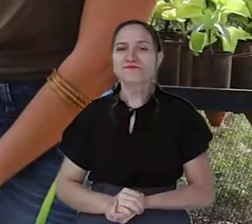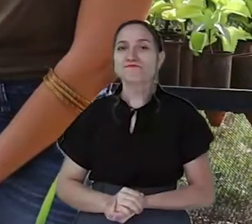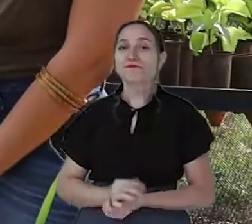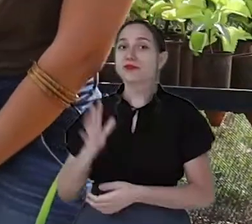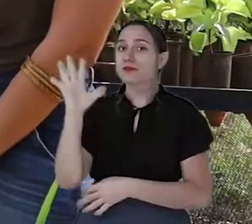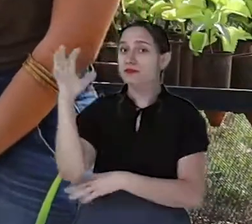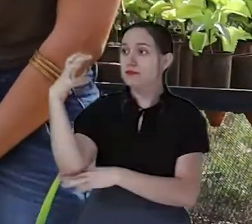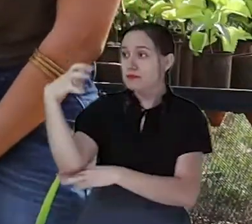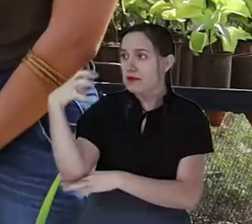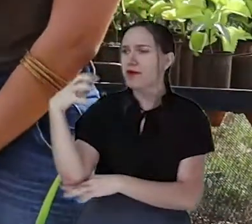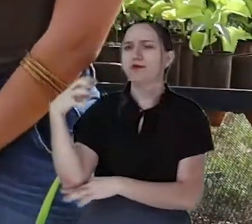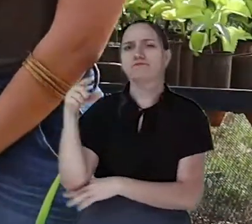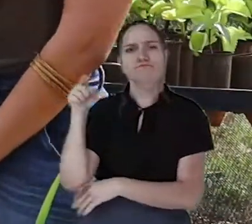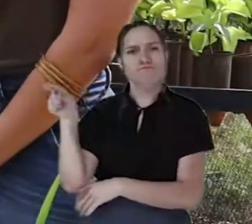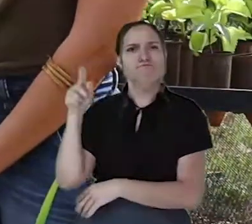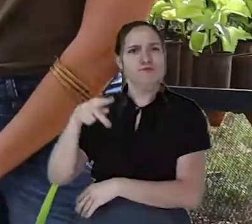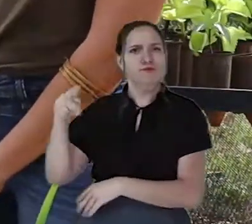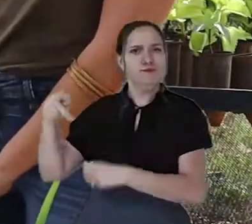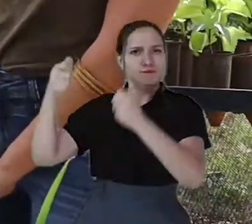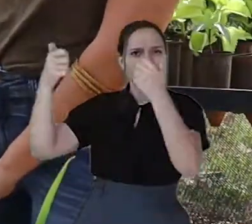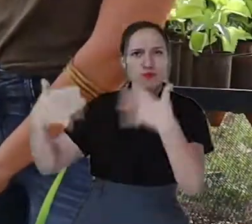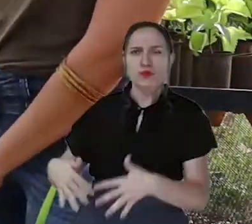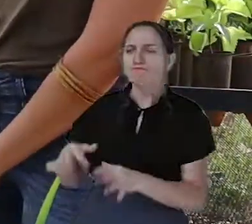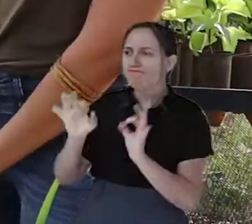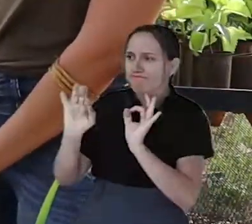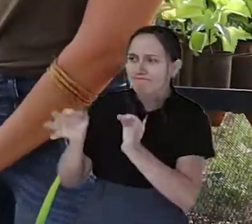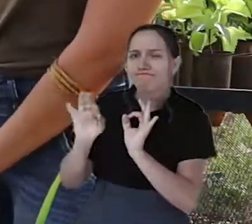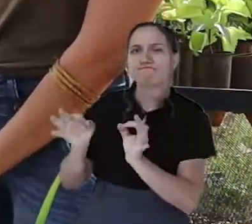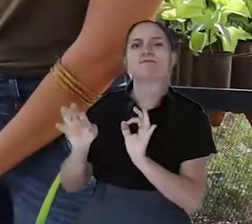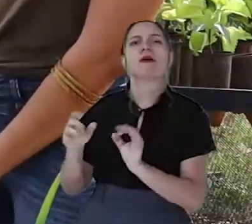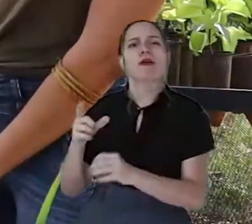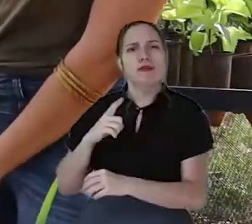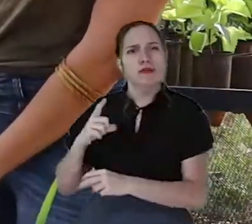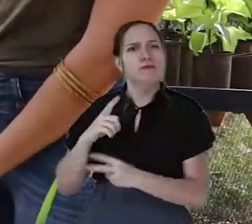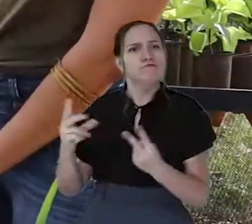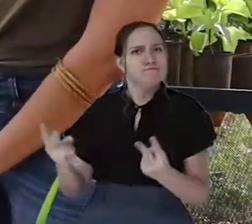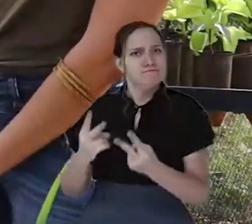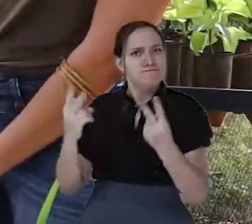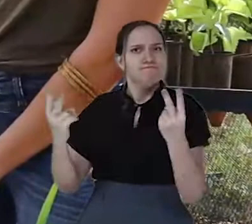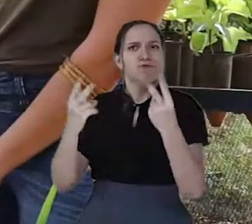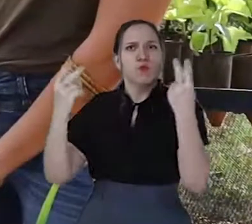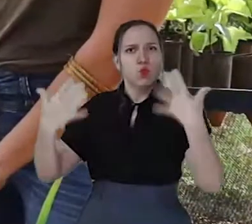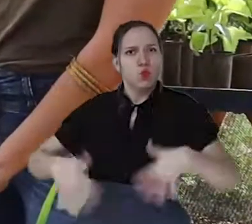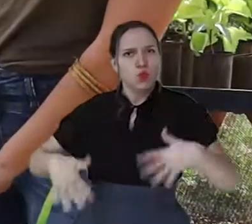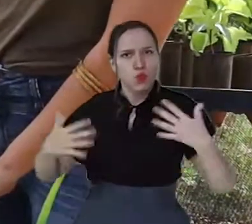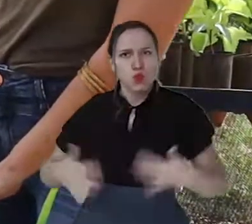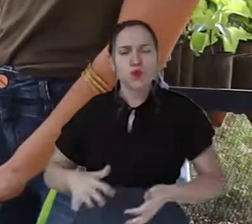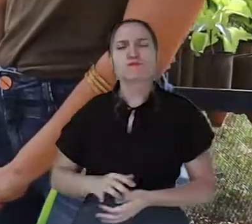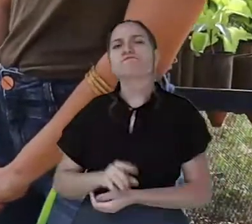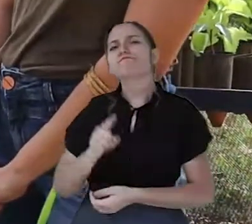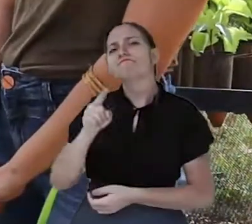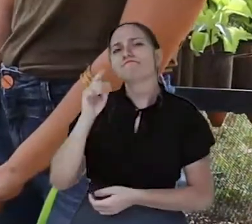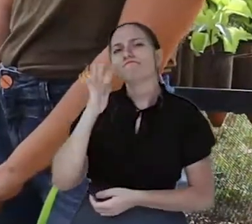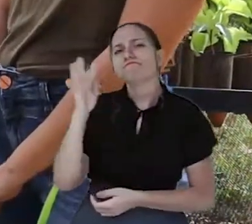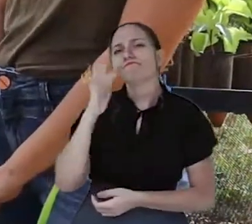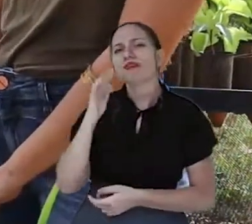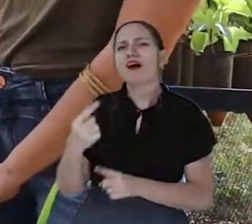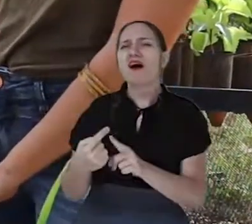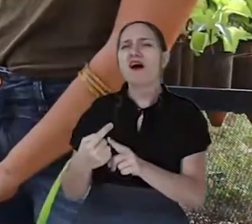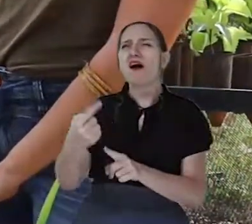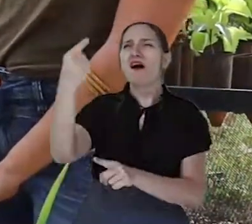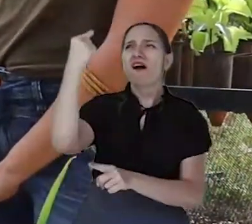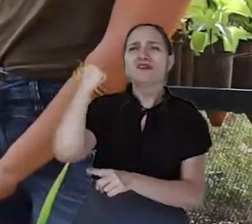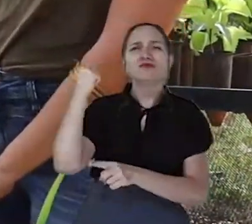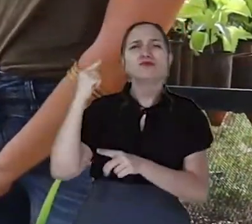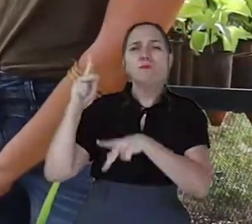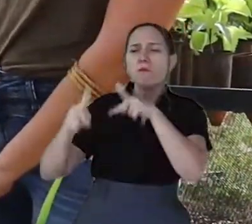Cerrado, como a professora bem colocou, é uma região muito rica. Imagine vocês, né, nos primórdios, os primeiros ocupantes que